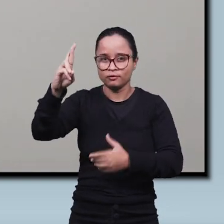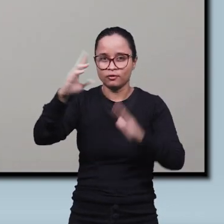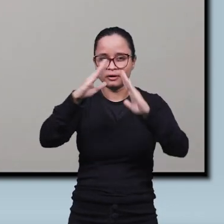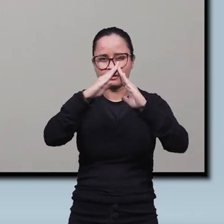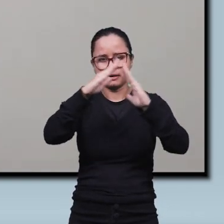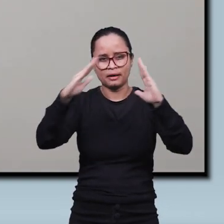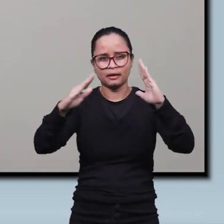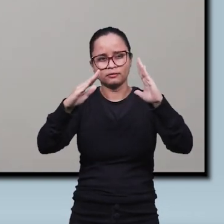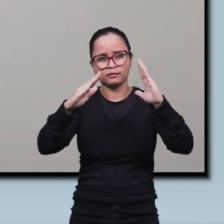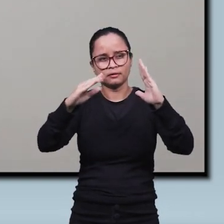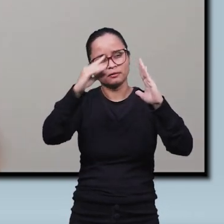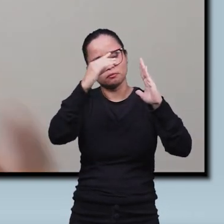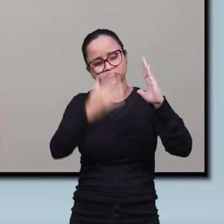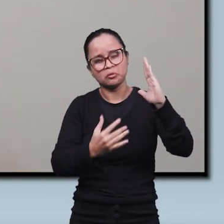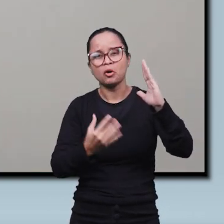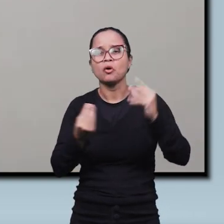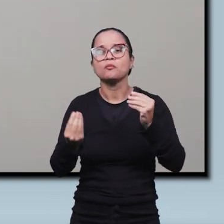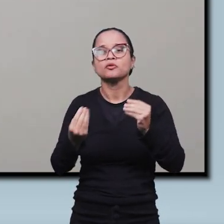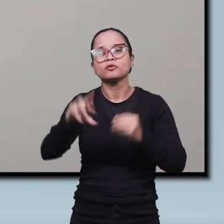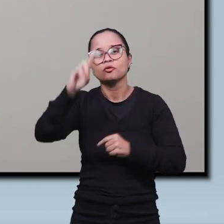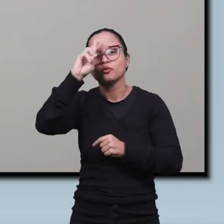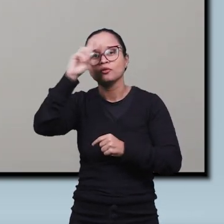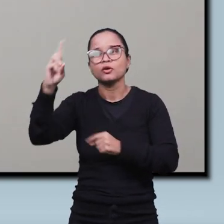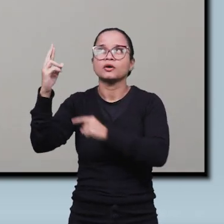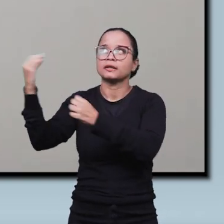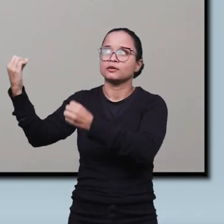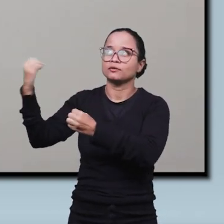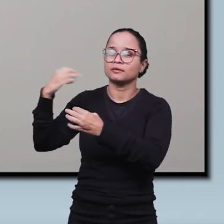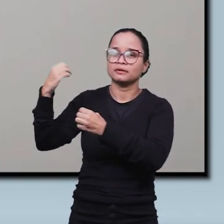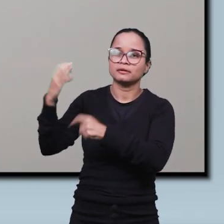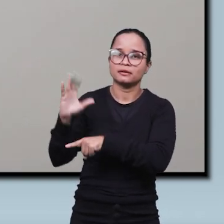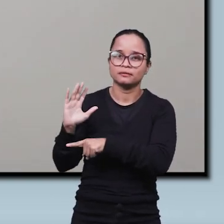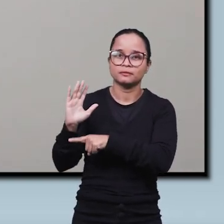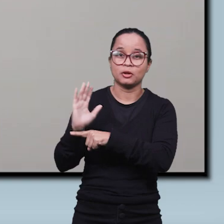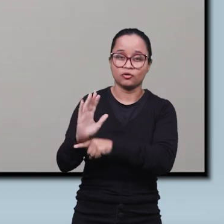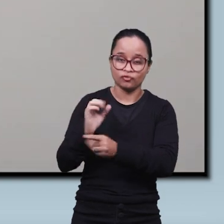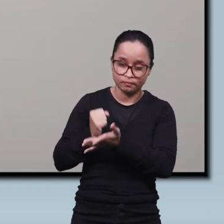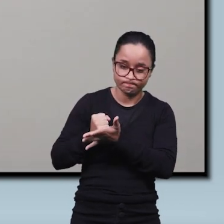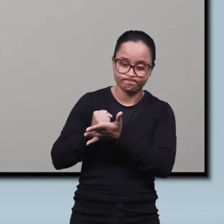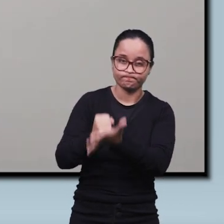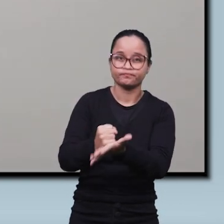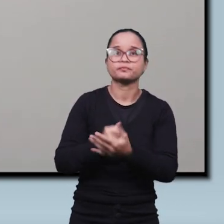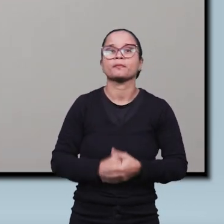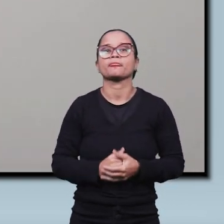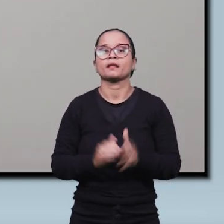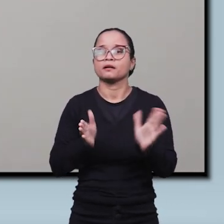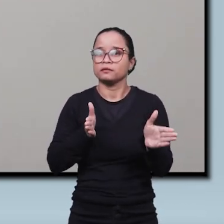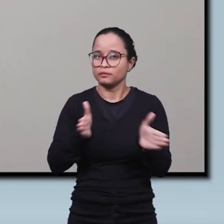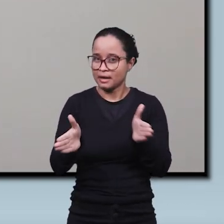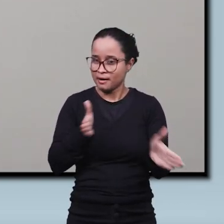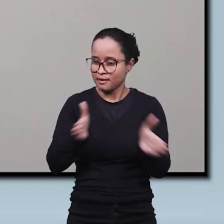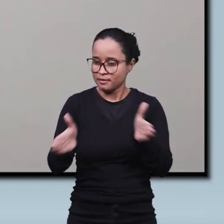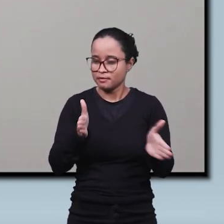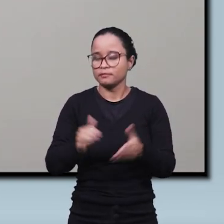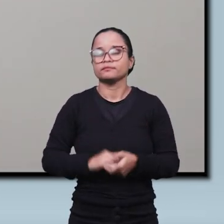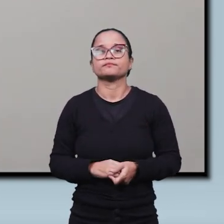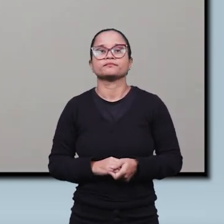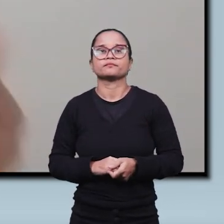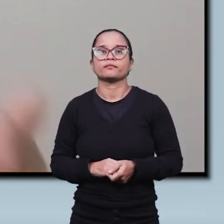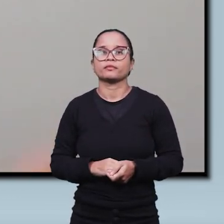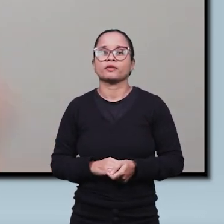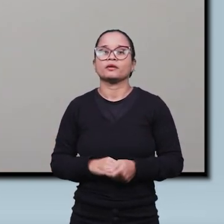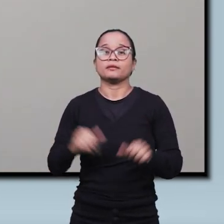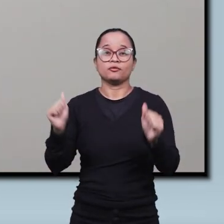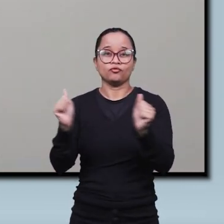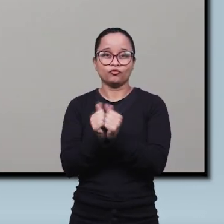ensinado a auxiliar aqueles que têm achegado, que são de acessibilidade, a